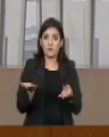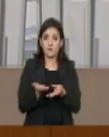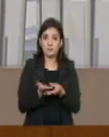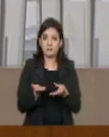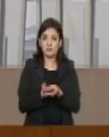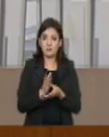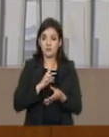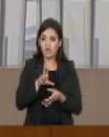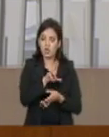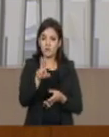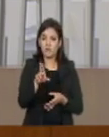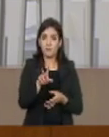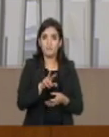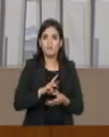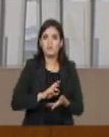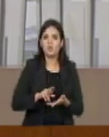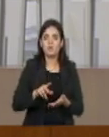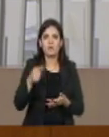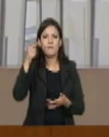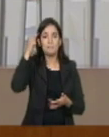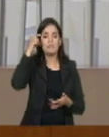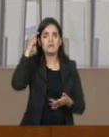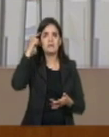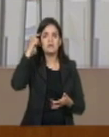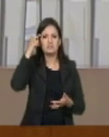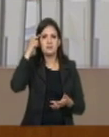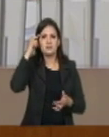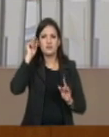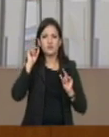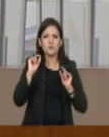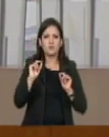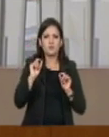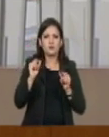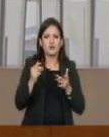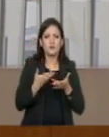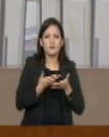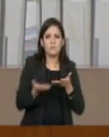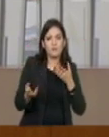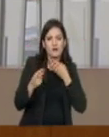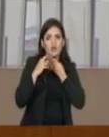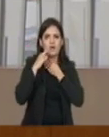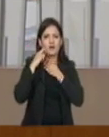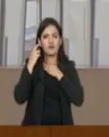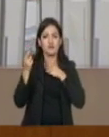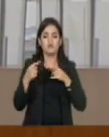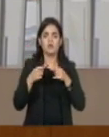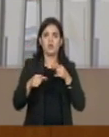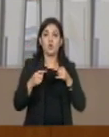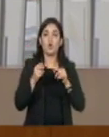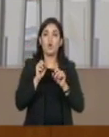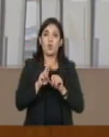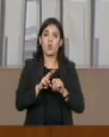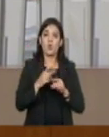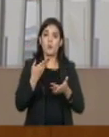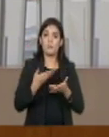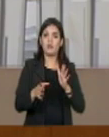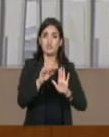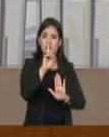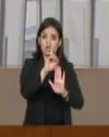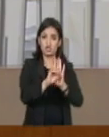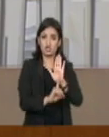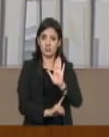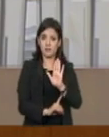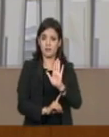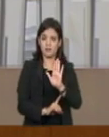eventual constrangimento ilegal ou suposta violação de direito em